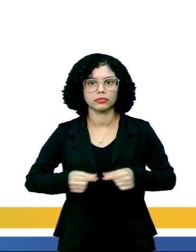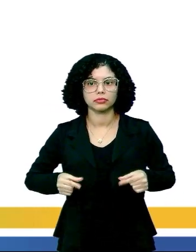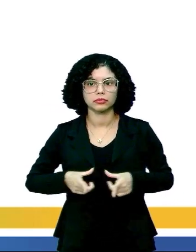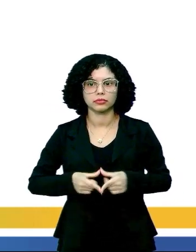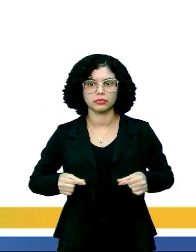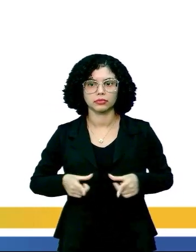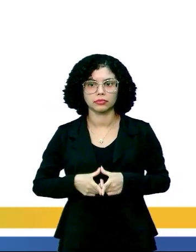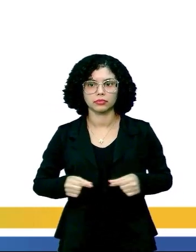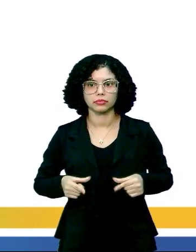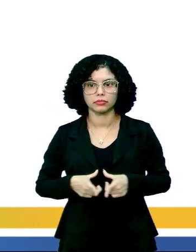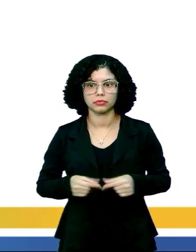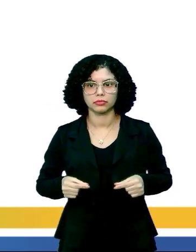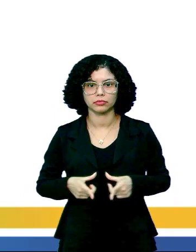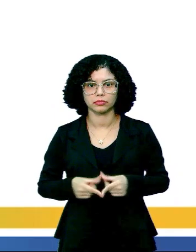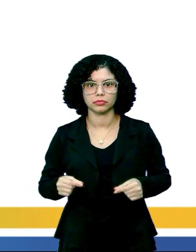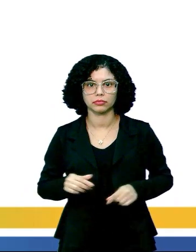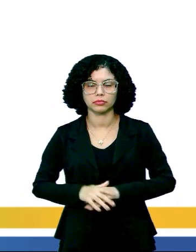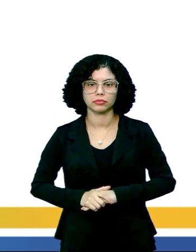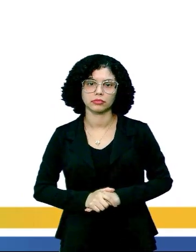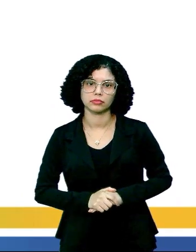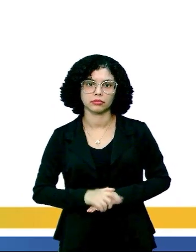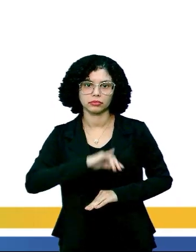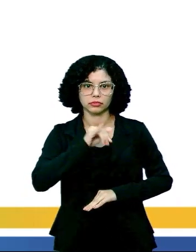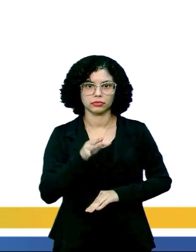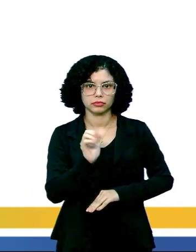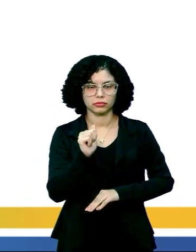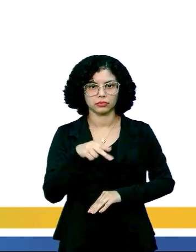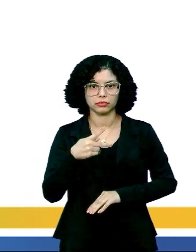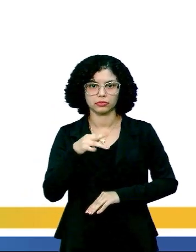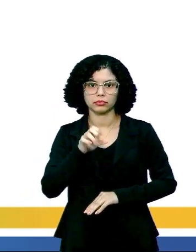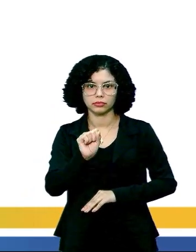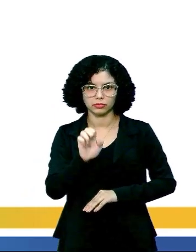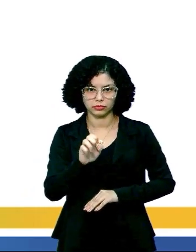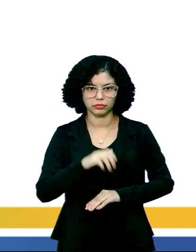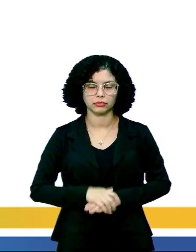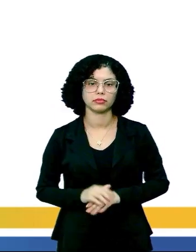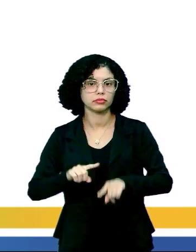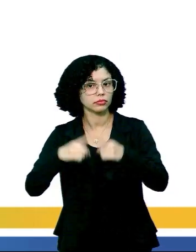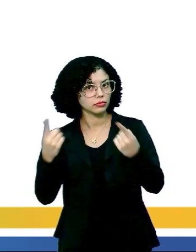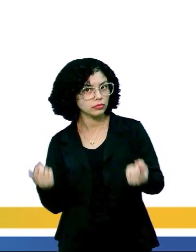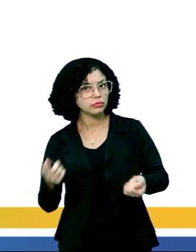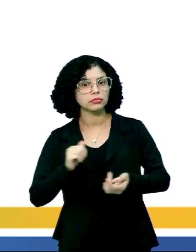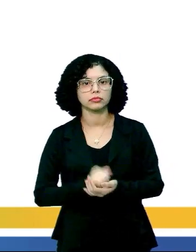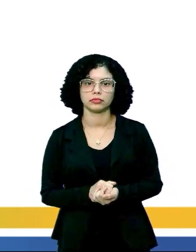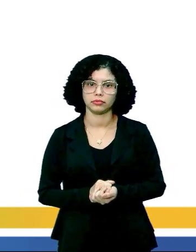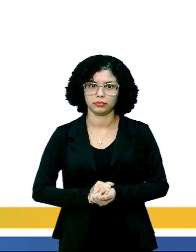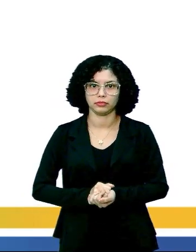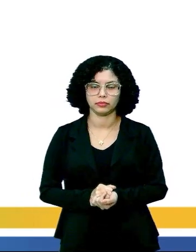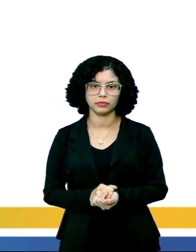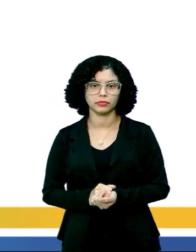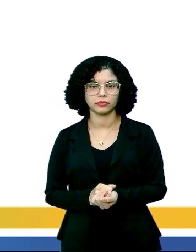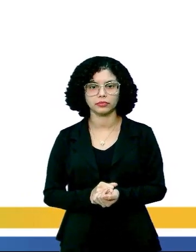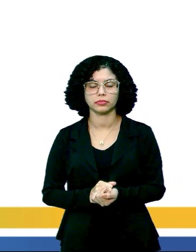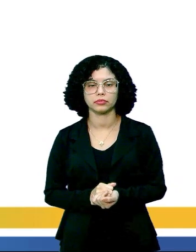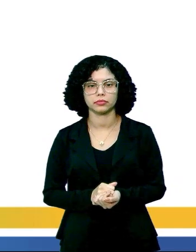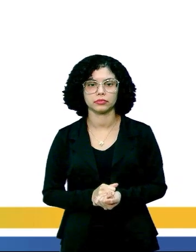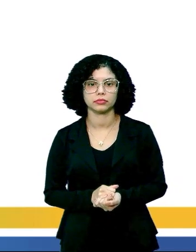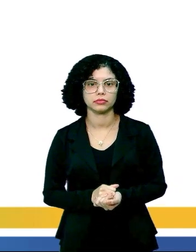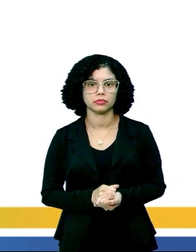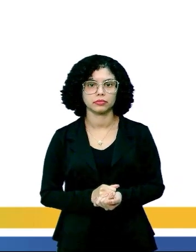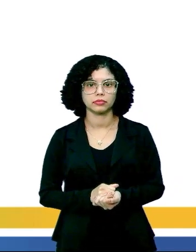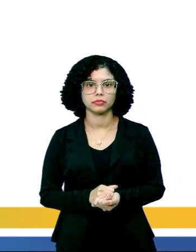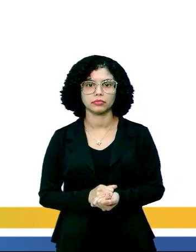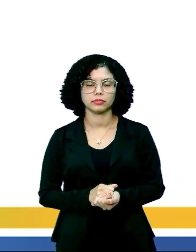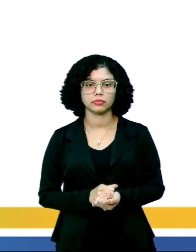Japan é o Japão. E quem nasceu no Japão é japonês, portanto, Japanese.